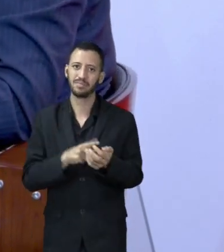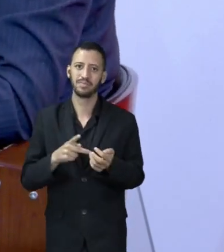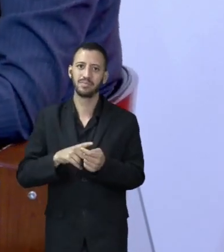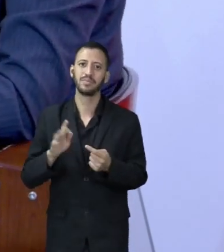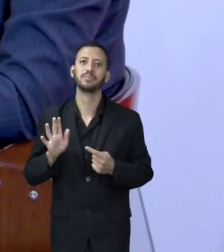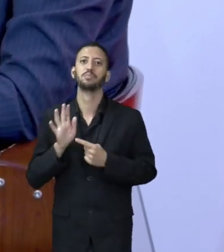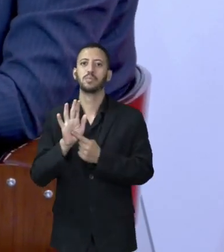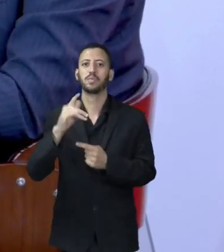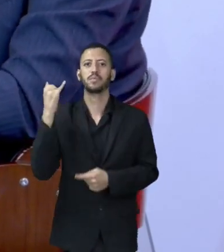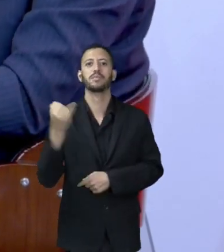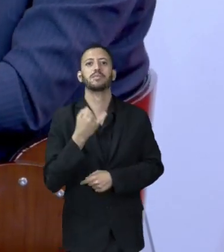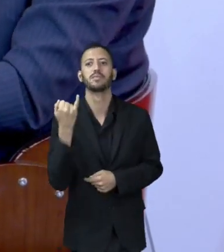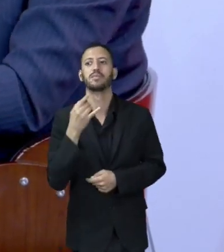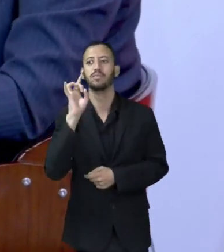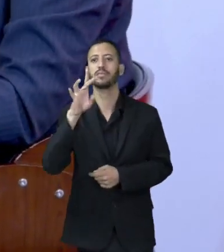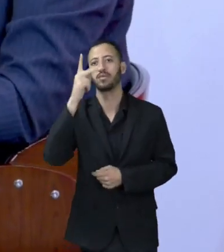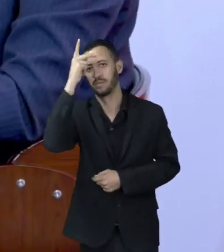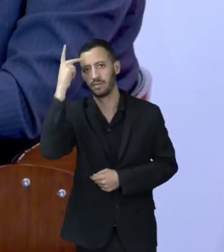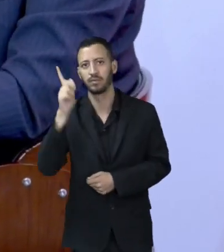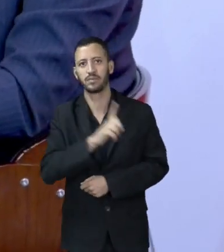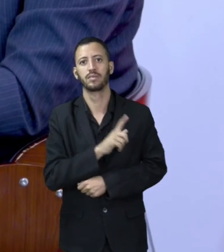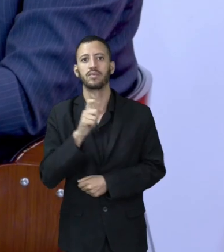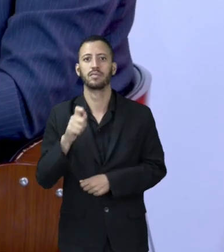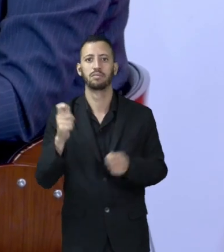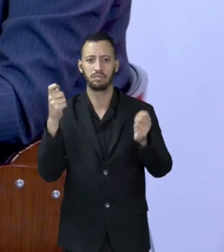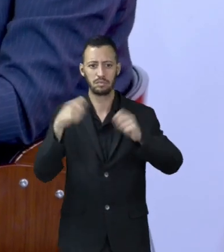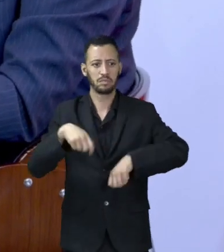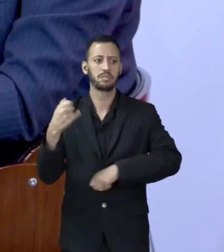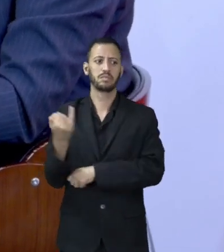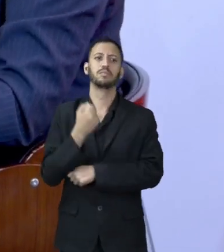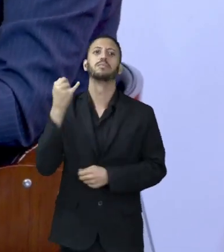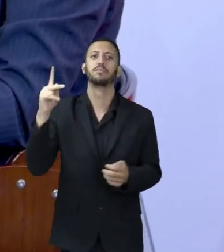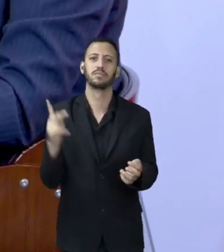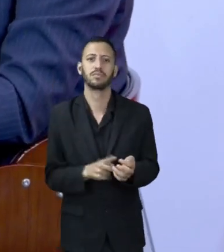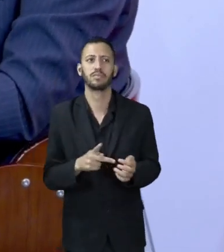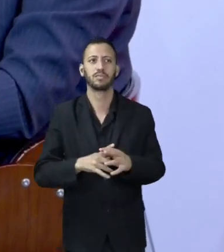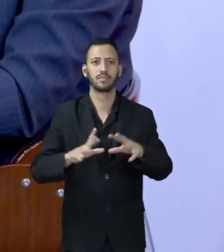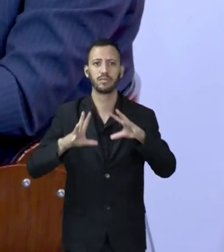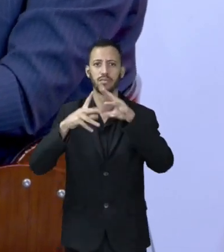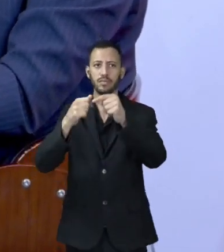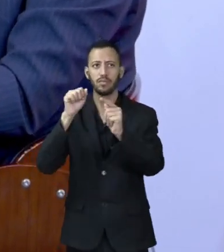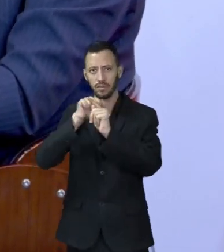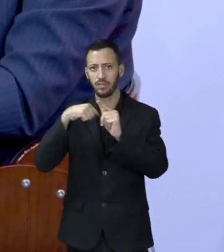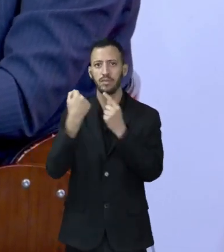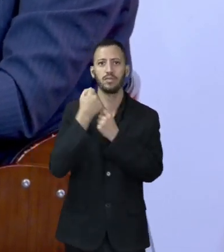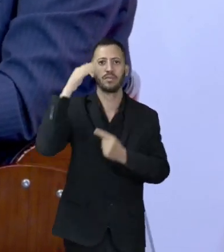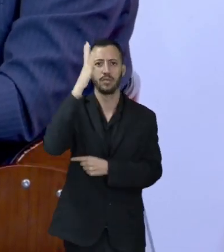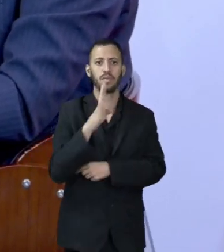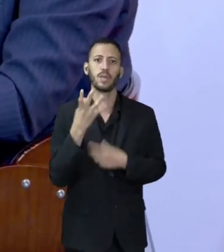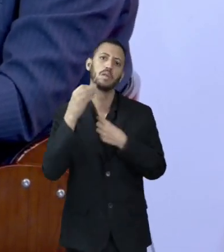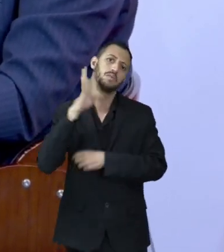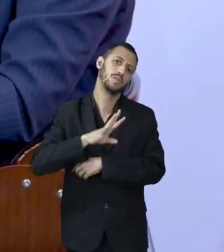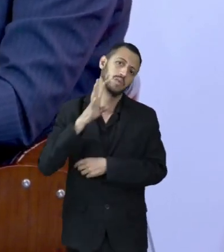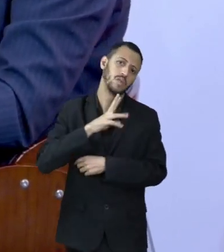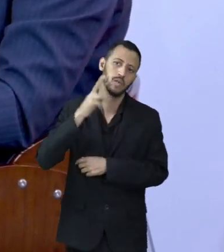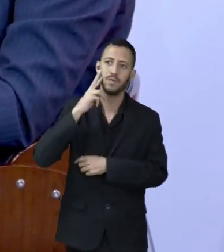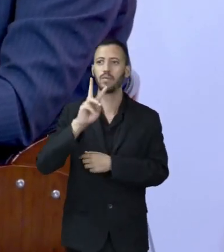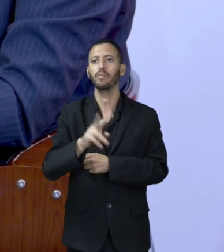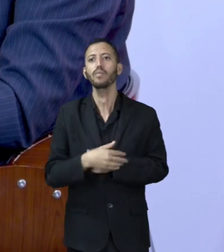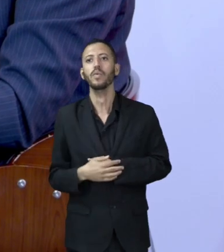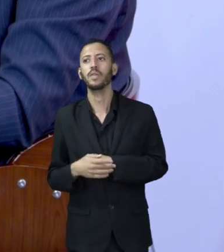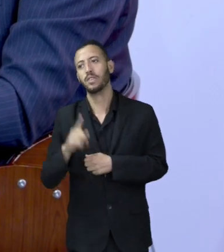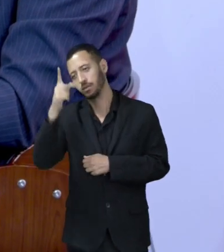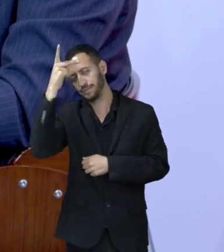Mostrando a importância, né? São pessoas que importam realmente para toda a sociedade do Brasil. E é muito legal a gente ver, né,